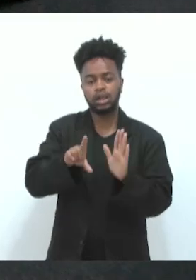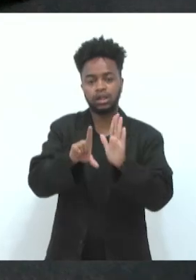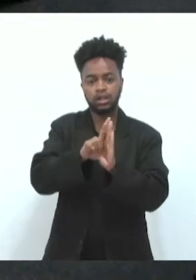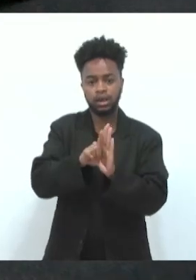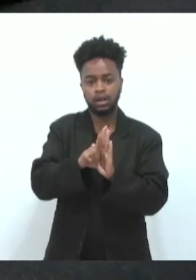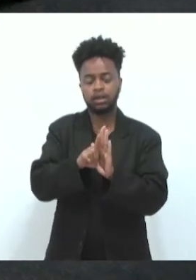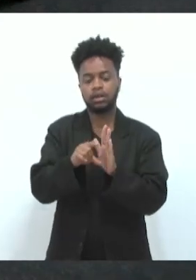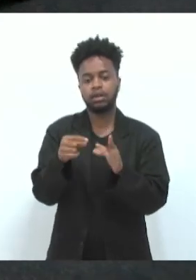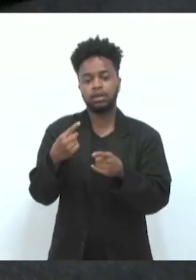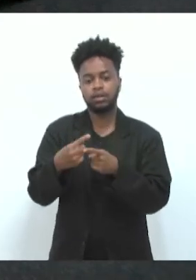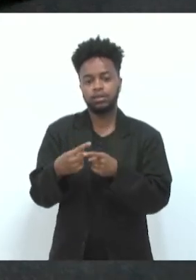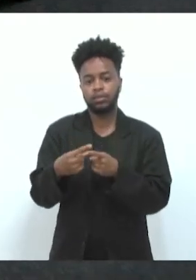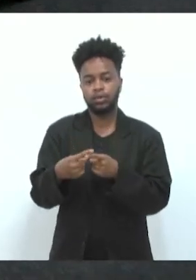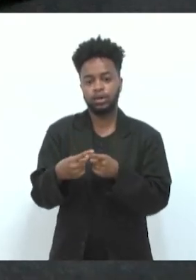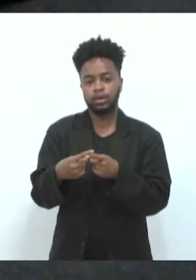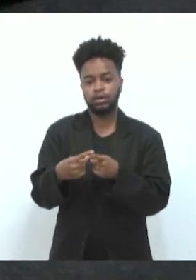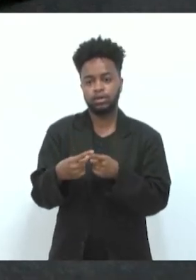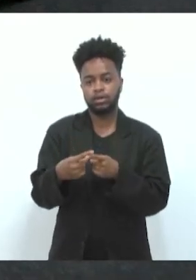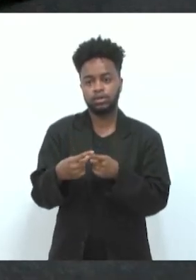que tem